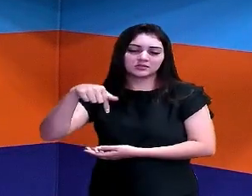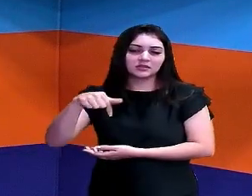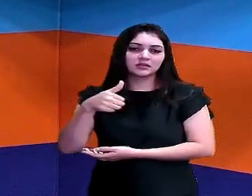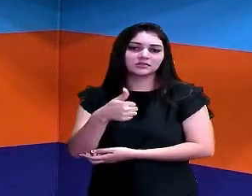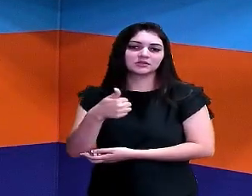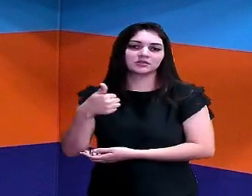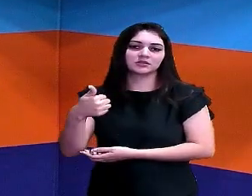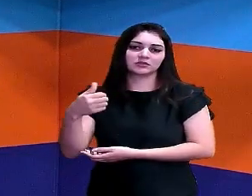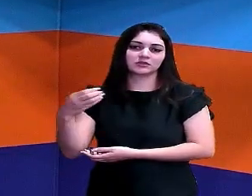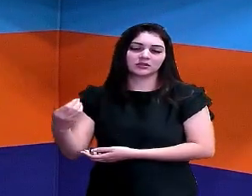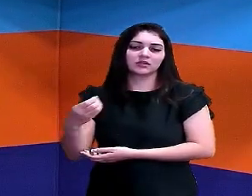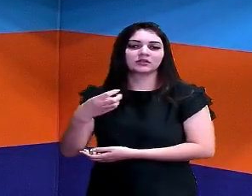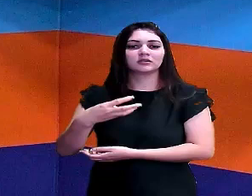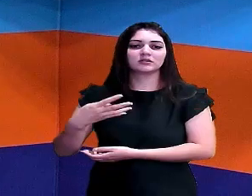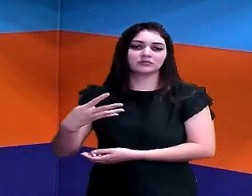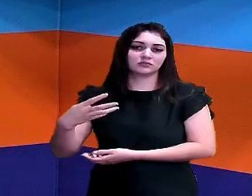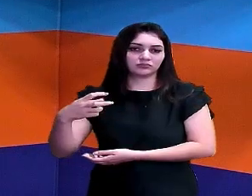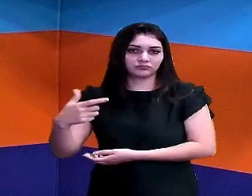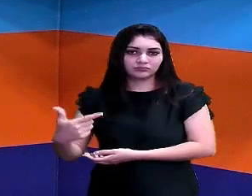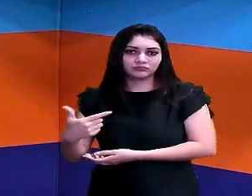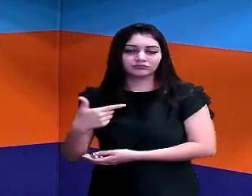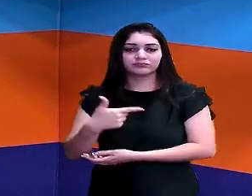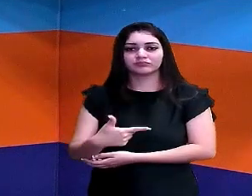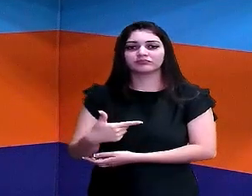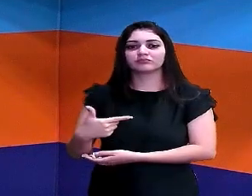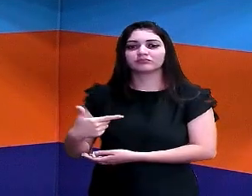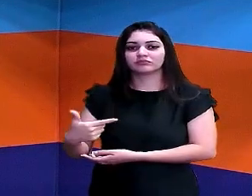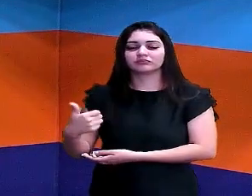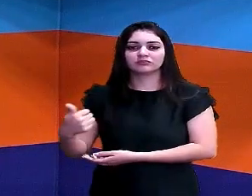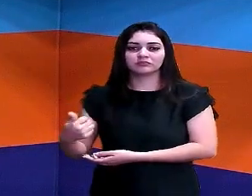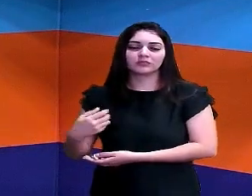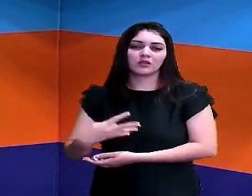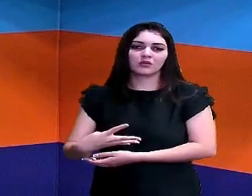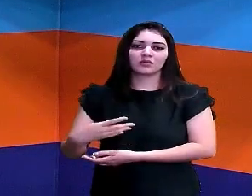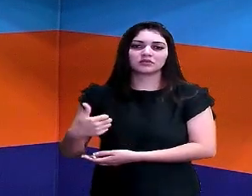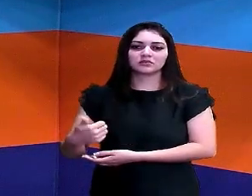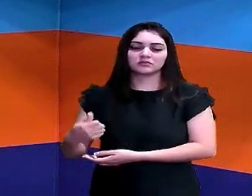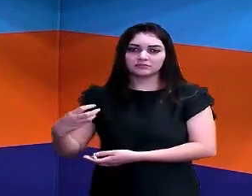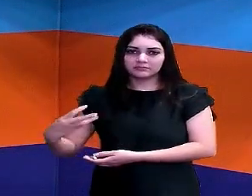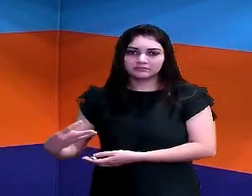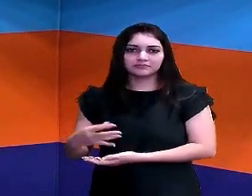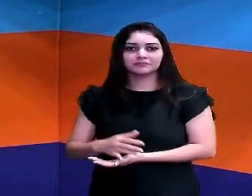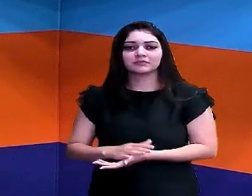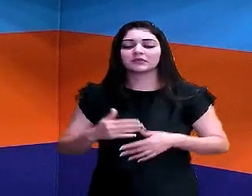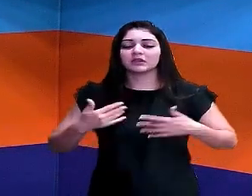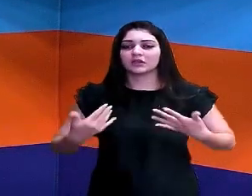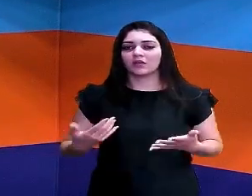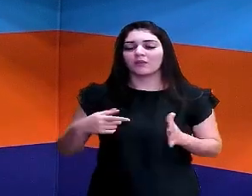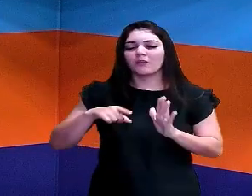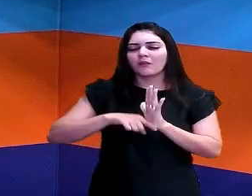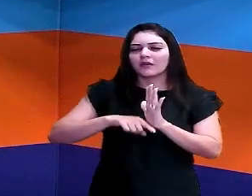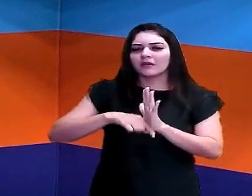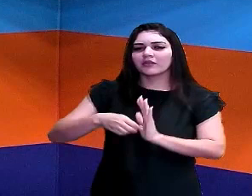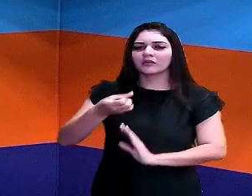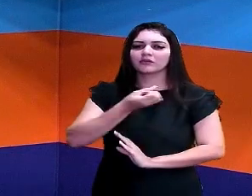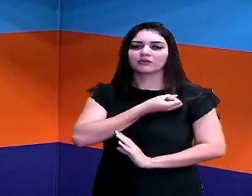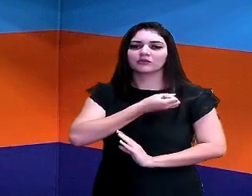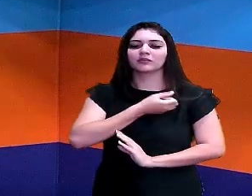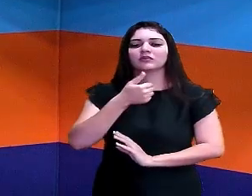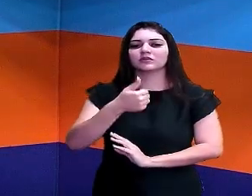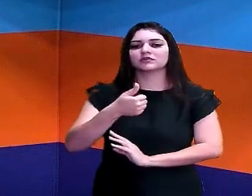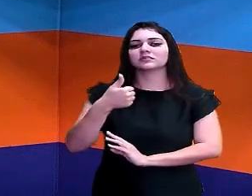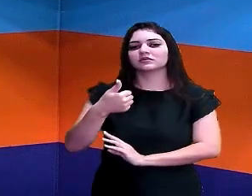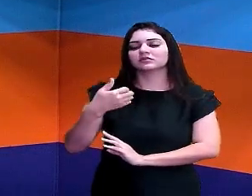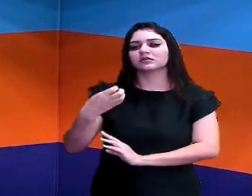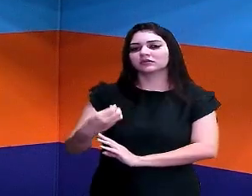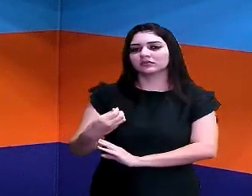110, 342, 221 e 413. Então, o menor número é o 110,